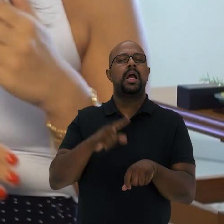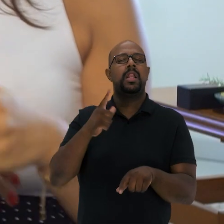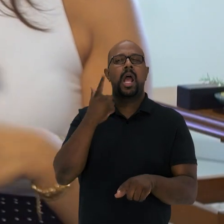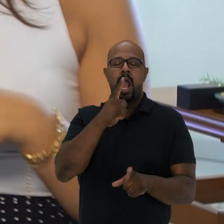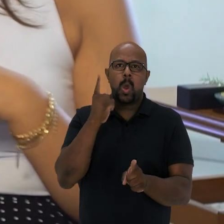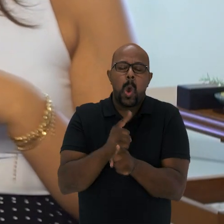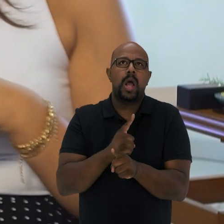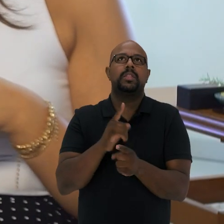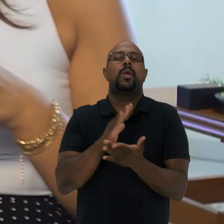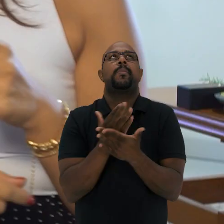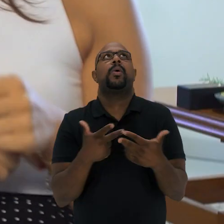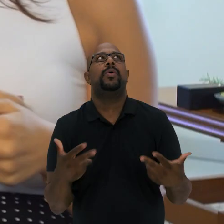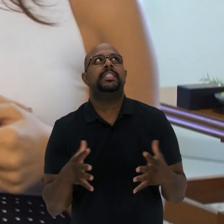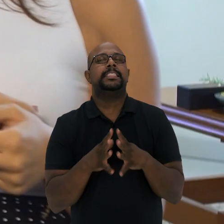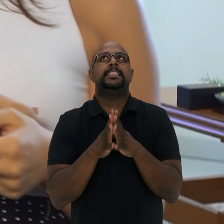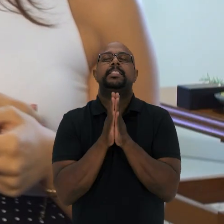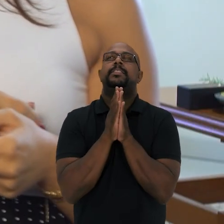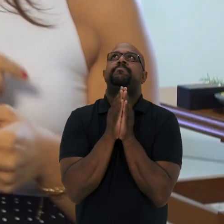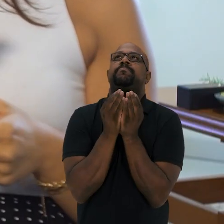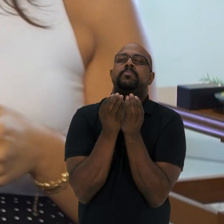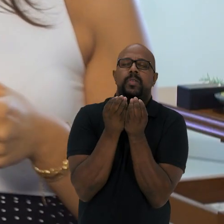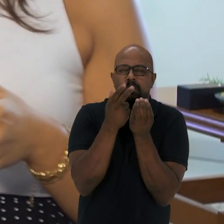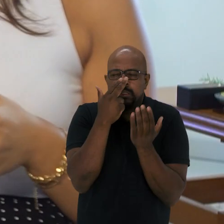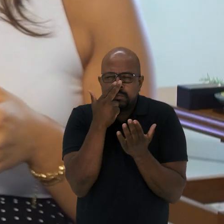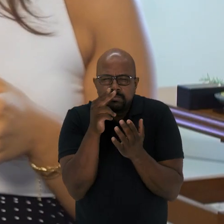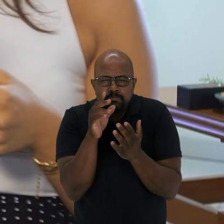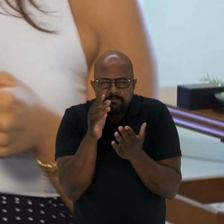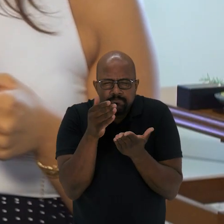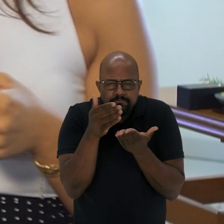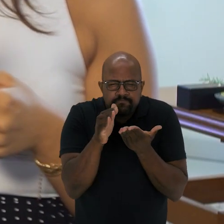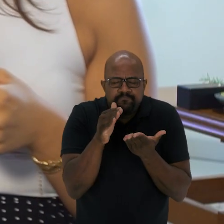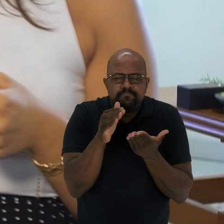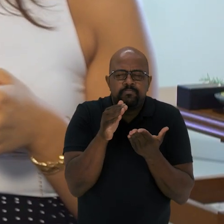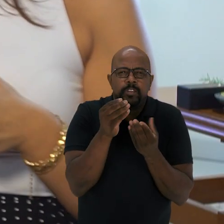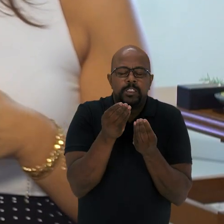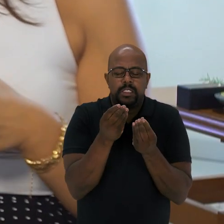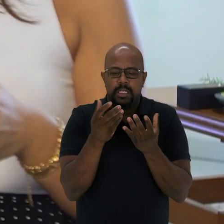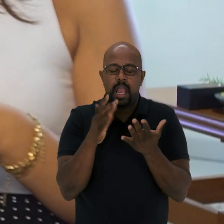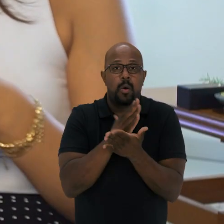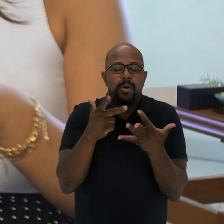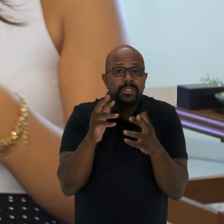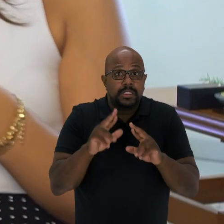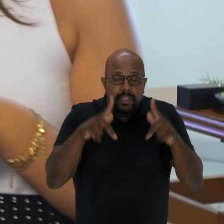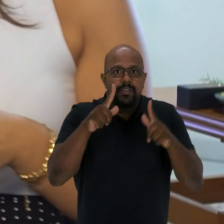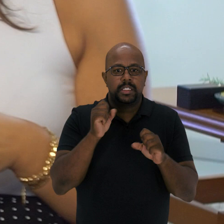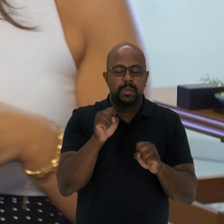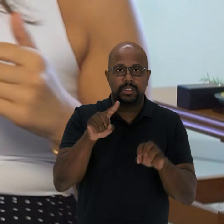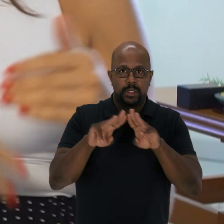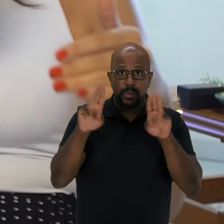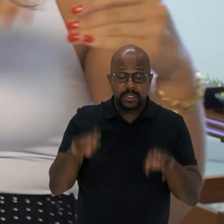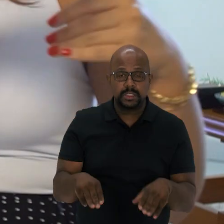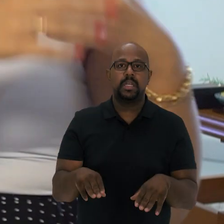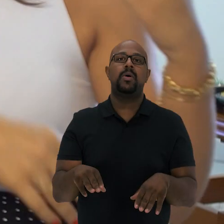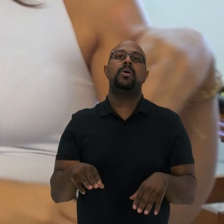que se encontra alguma coisa, algum vestígio de que alguma coisa diferente pode ter ali